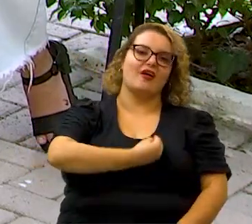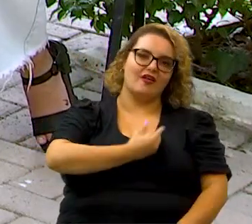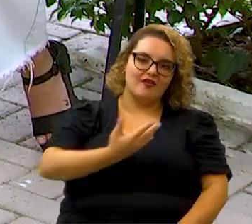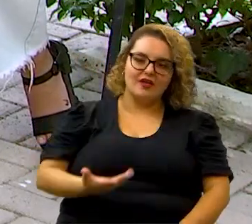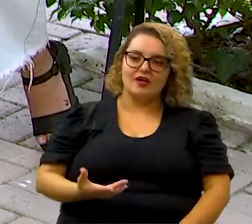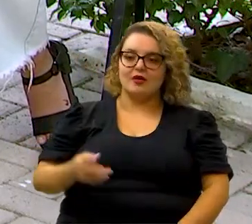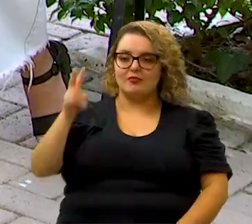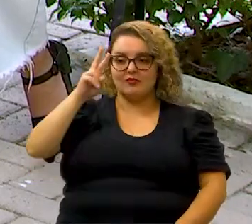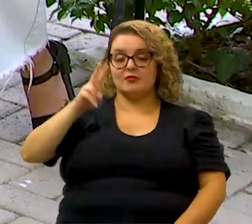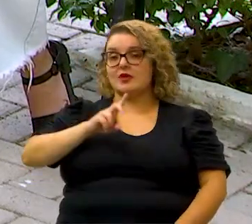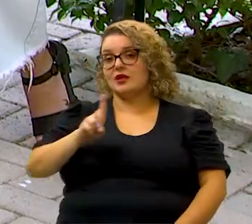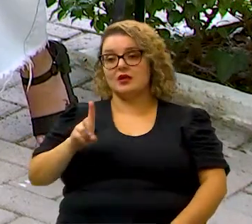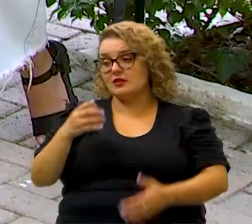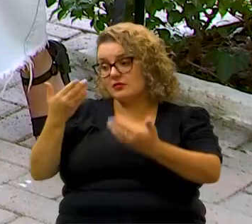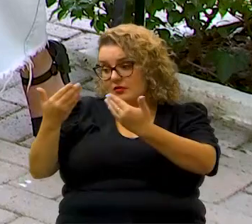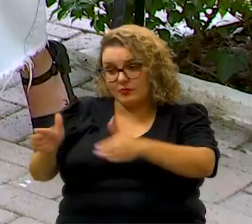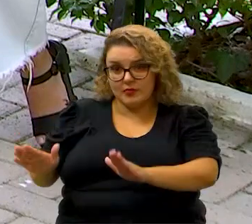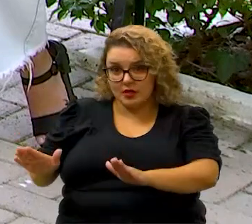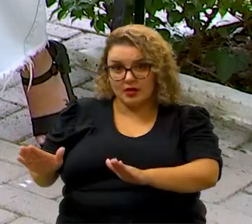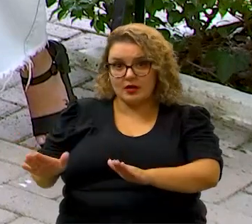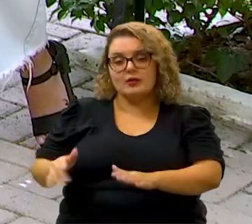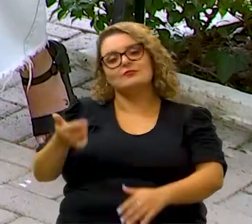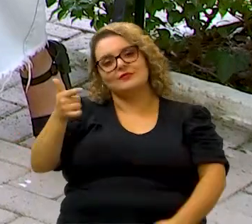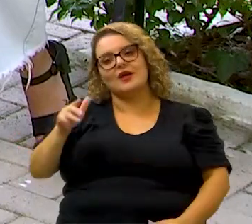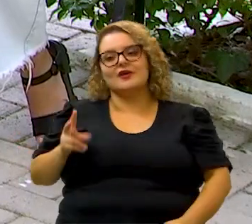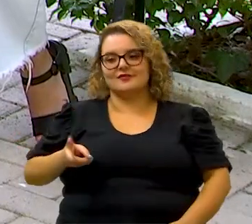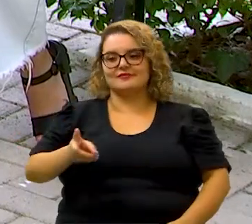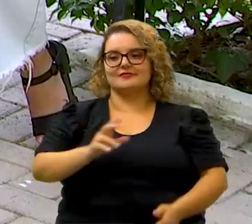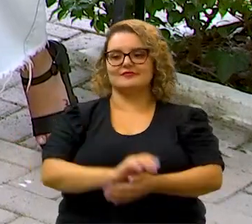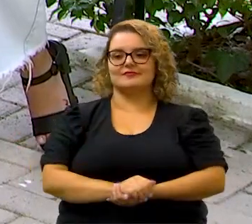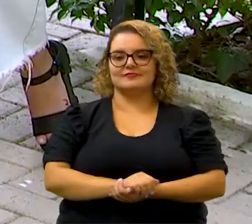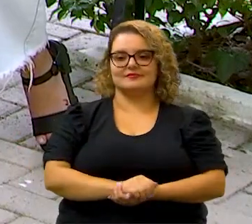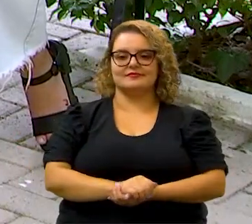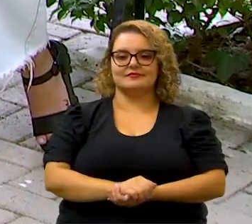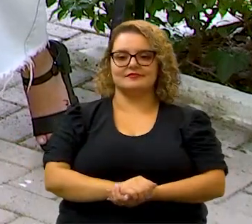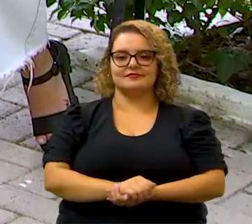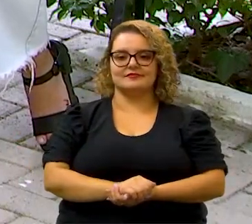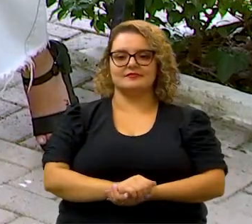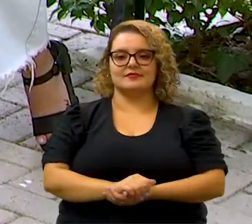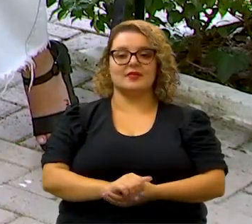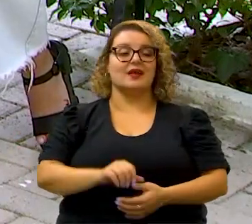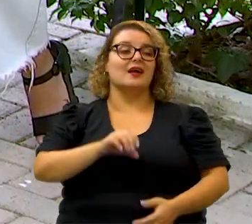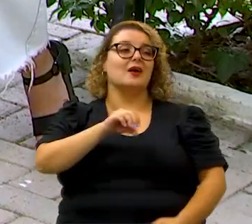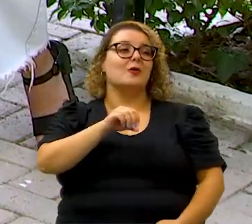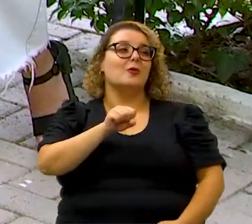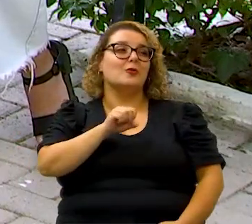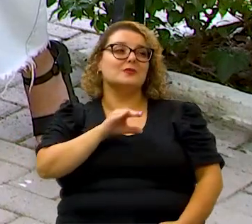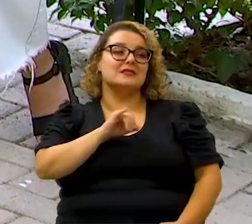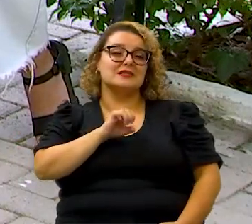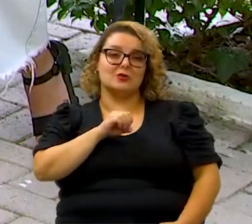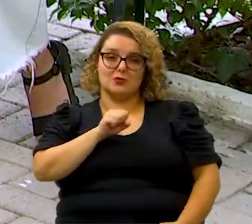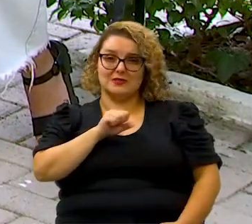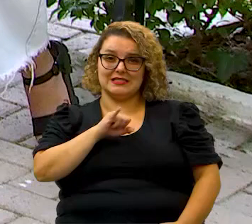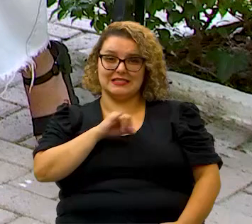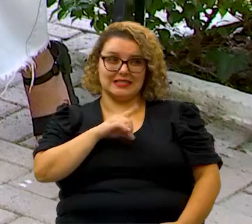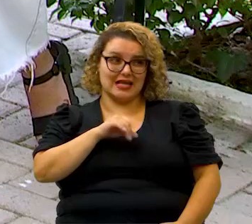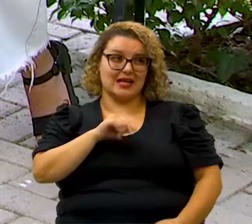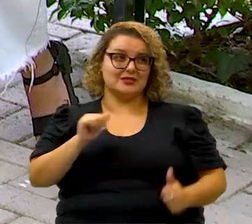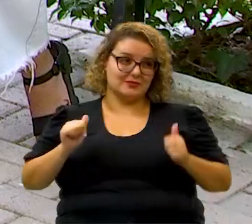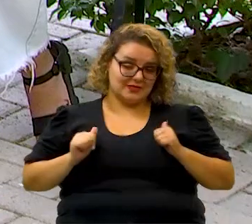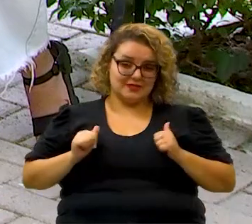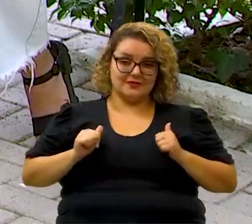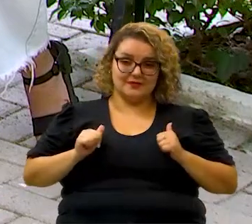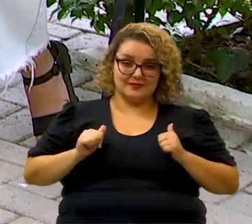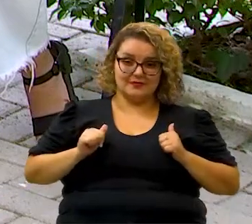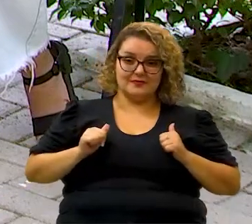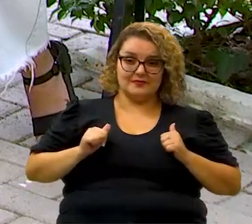vida, né? Para que essa história ela não morra, ela se perpetue e continue, enfim. Porque a ociosidade, né, já